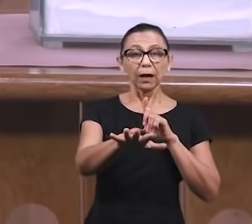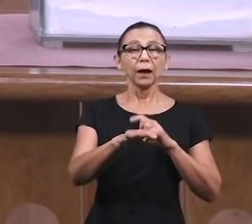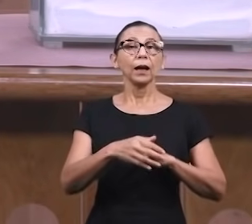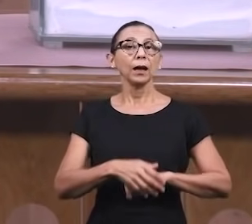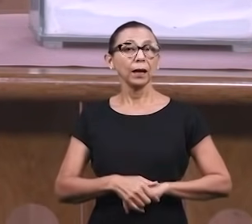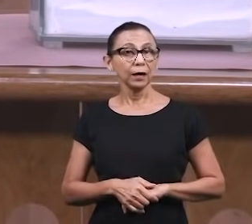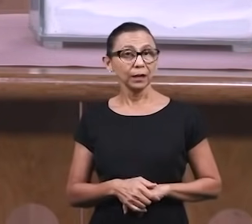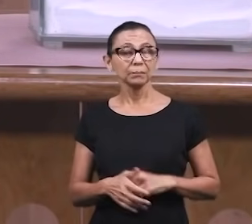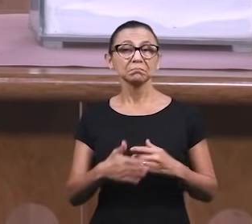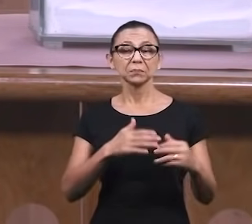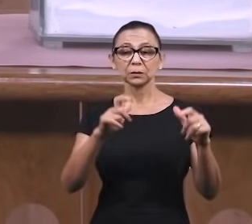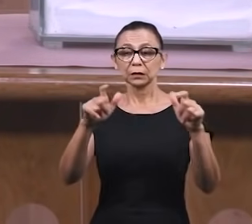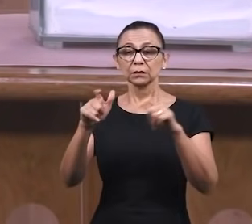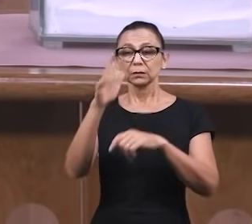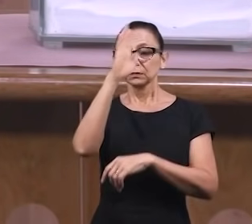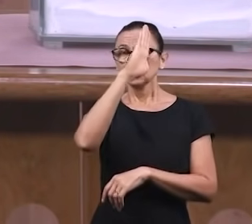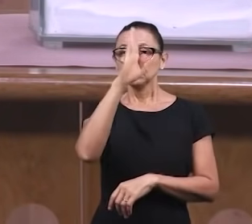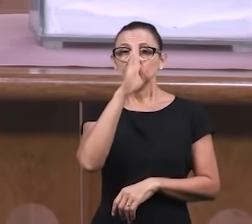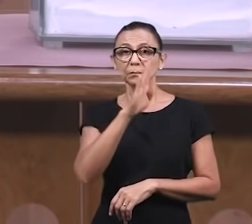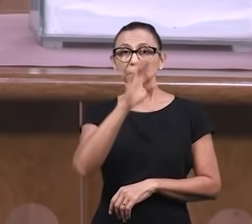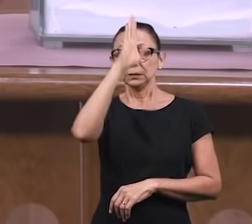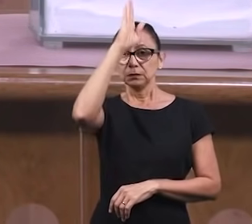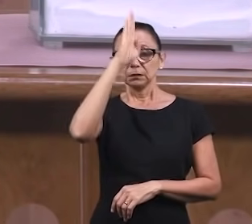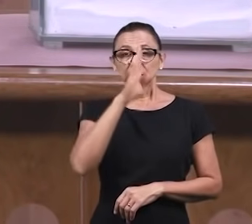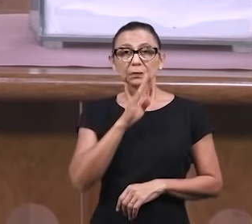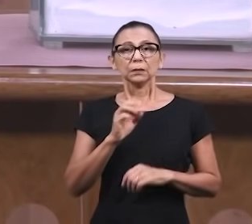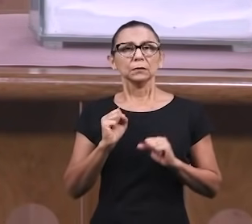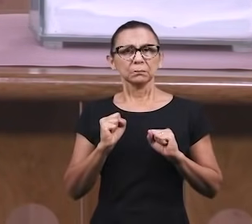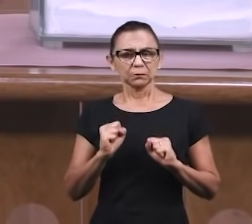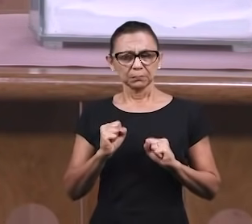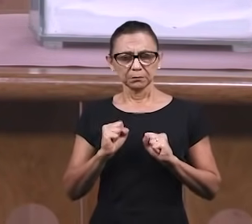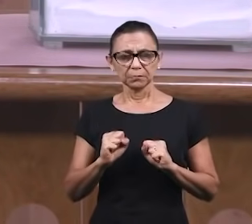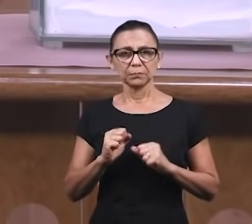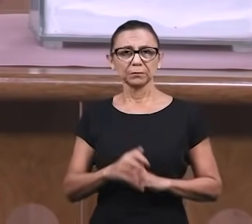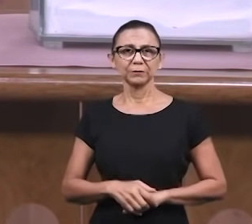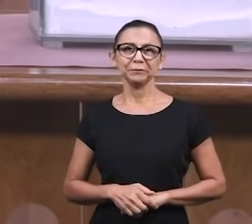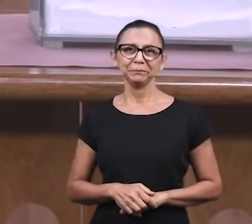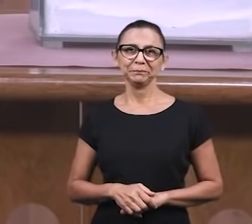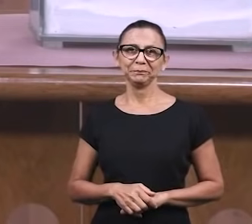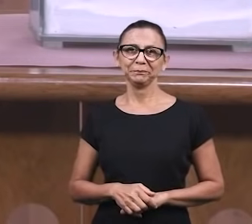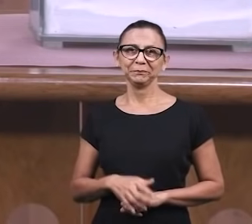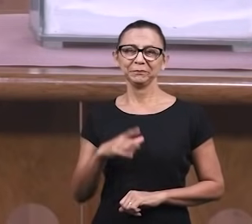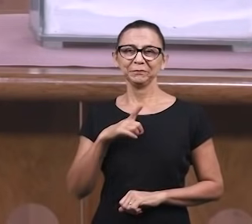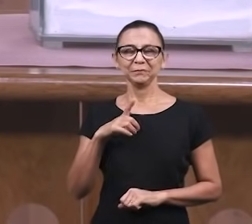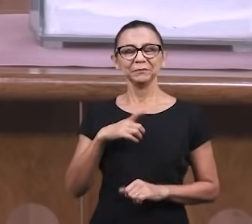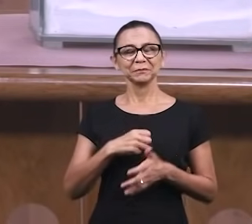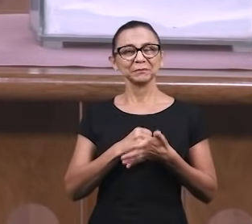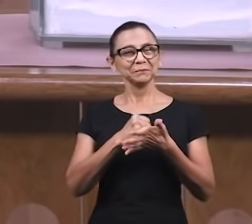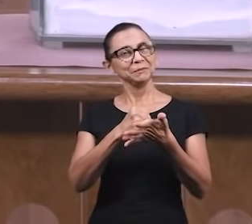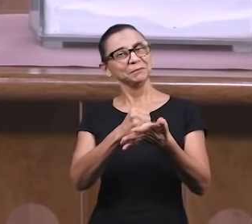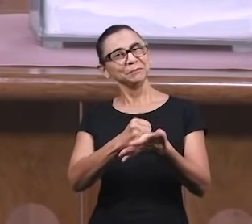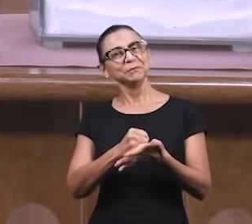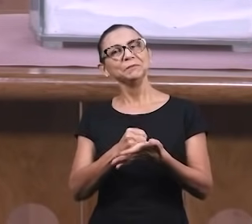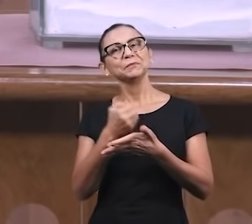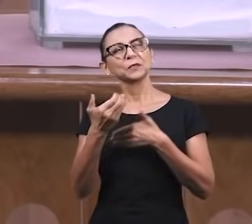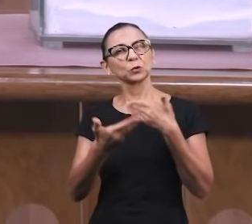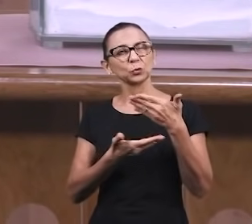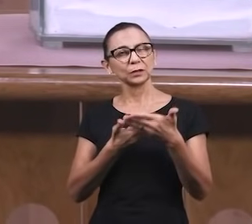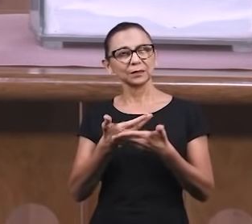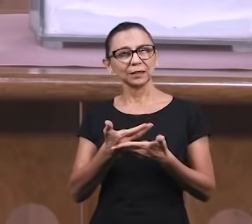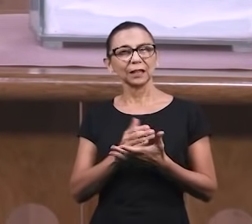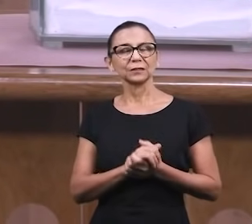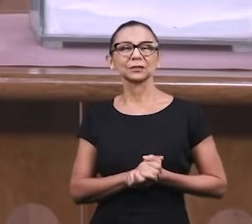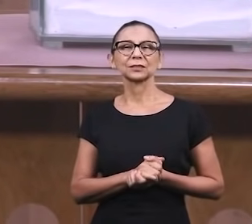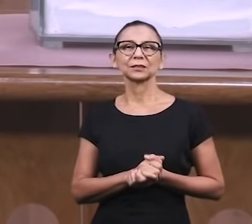parentes, de qualquer lugar do Brasil. A ligação é gratuita. A pessoa pode ligar e também será atendida, assistida e vai ter